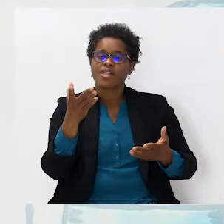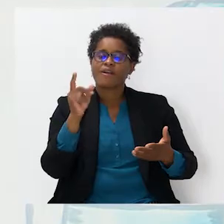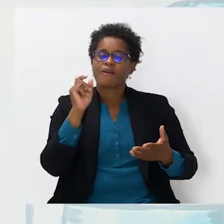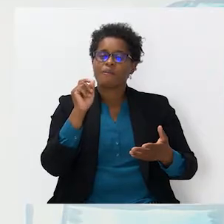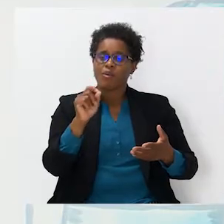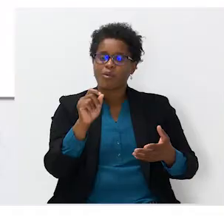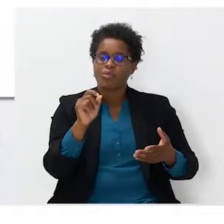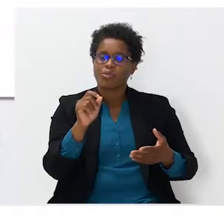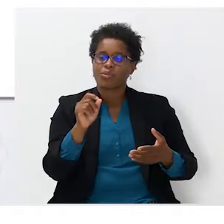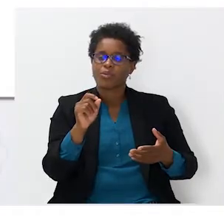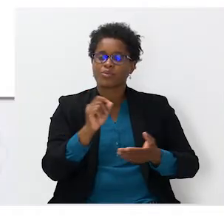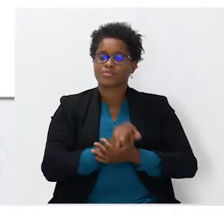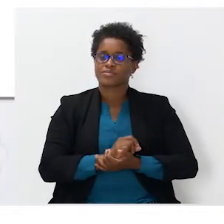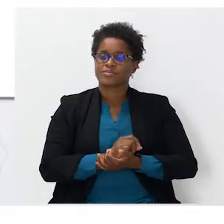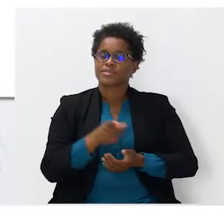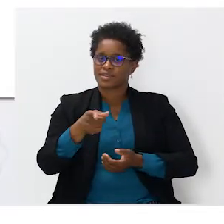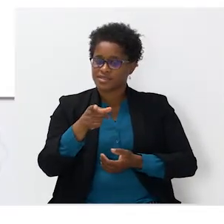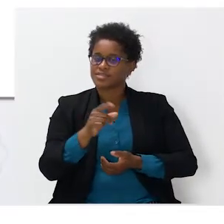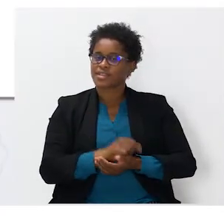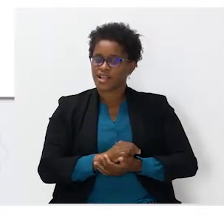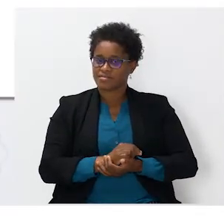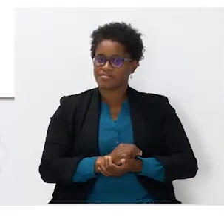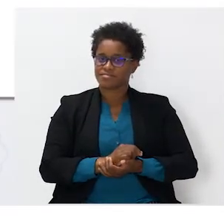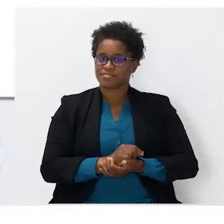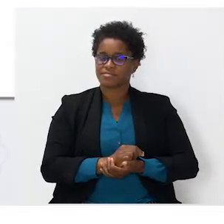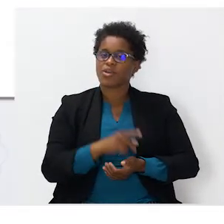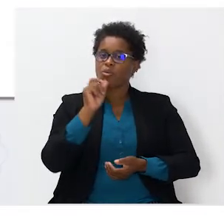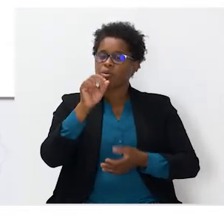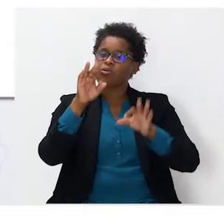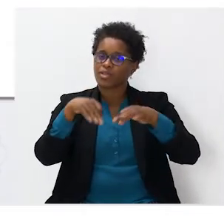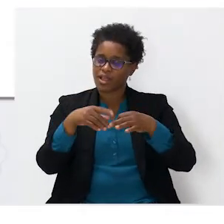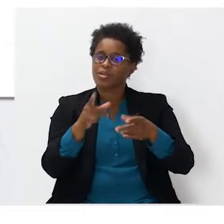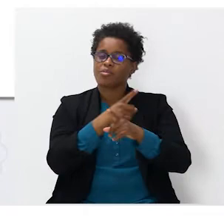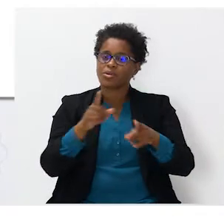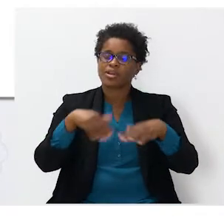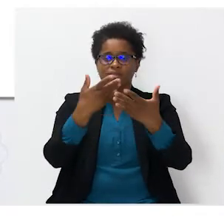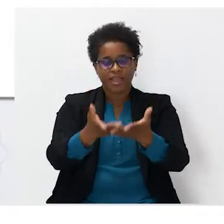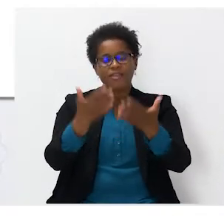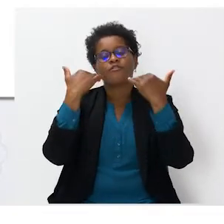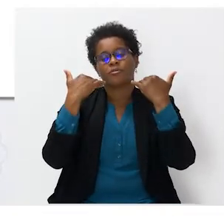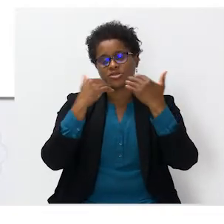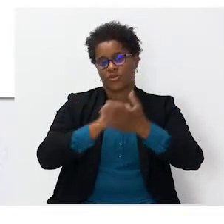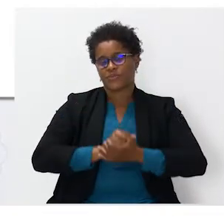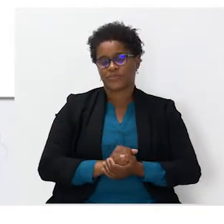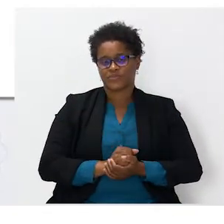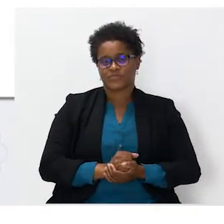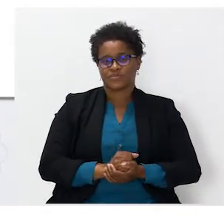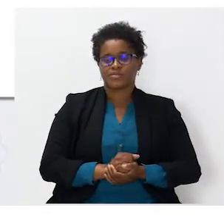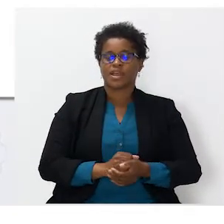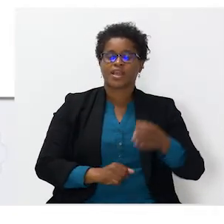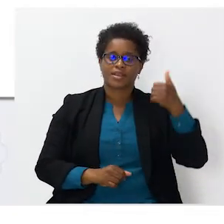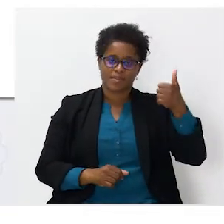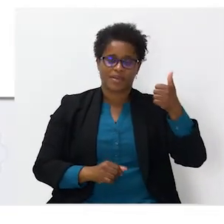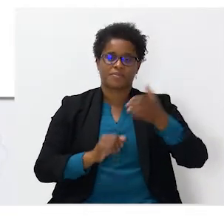colocaram? Este sinal, não é? O ponto final, porque dá-nos uma informação. E na